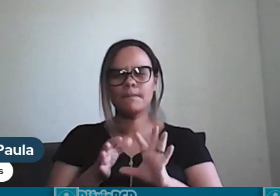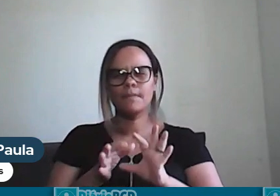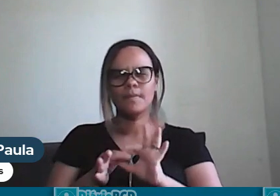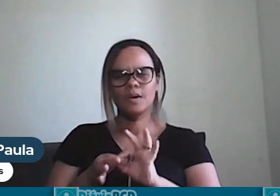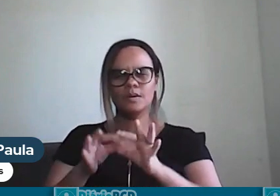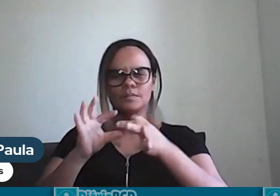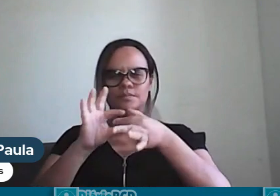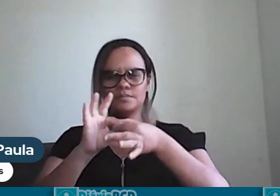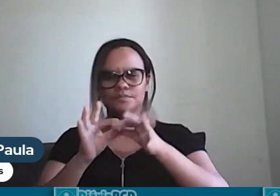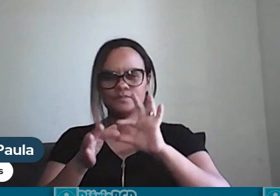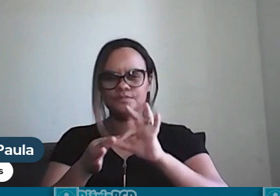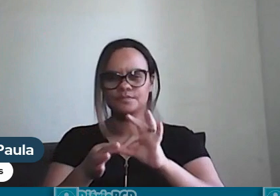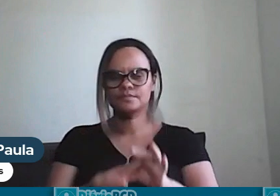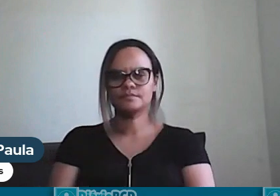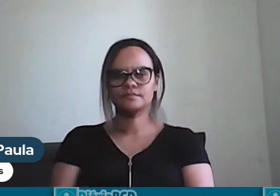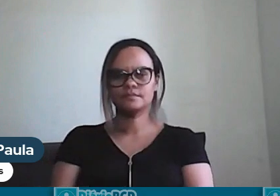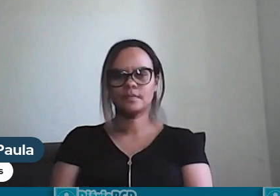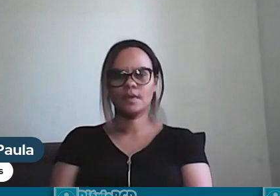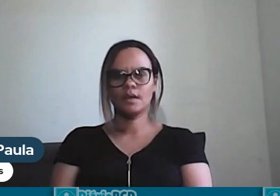profissionais